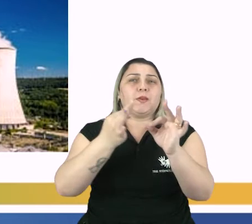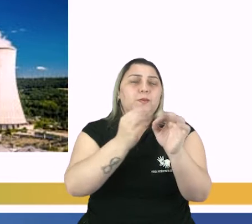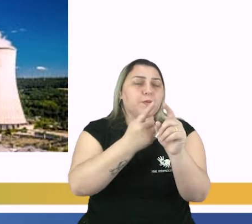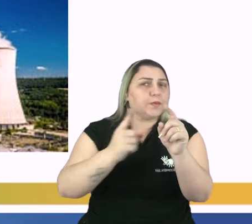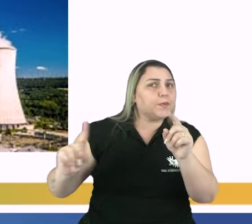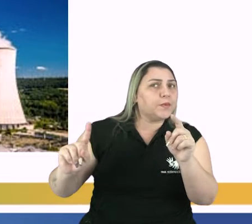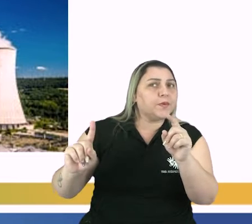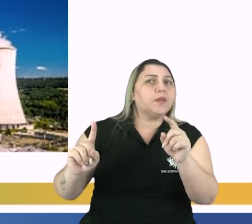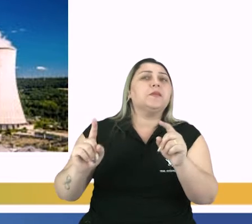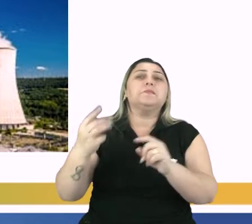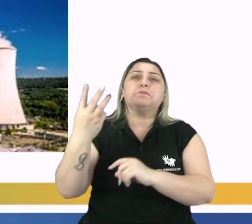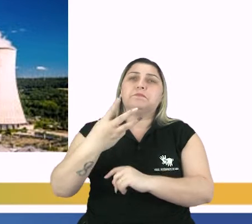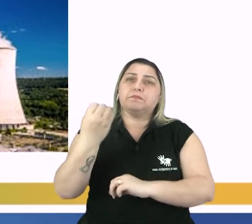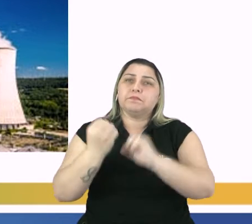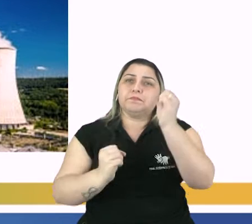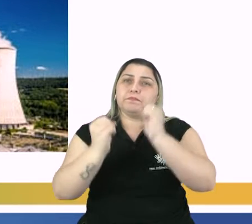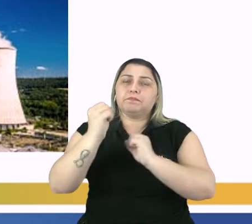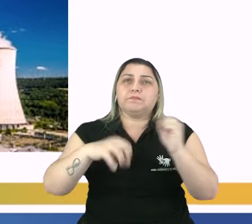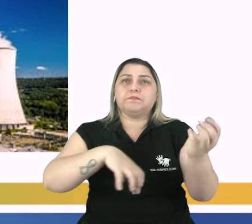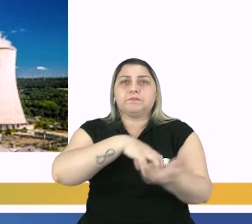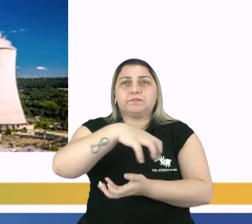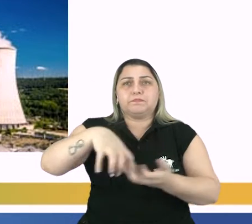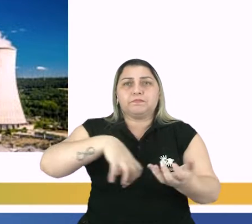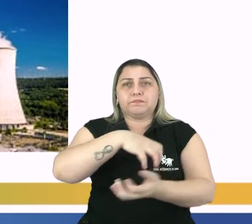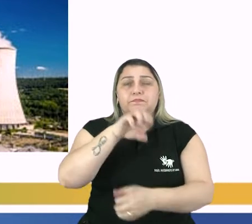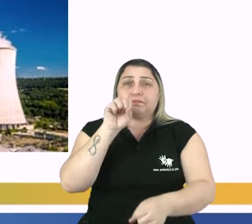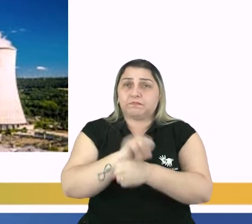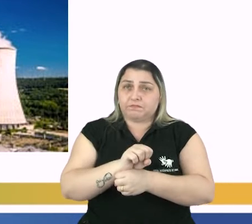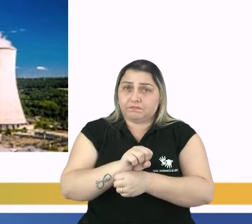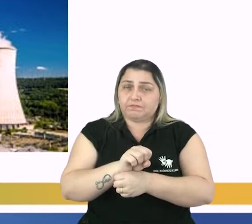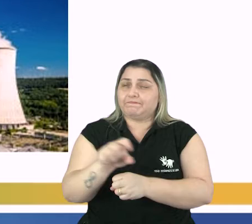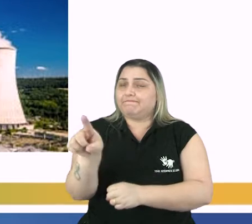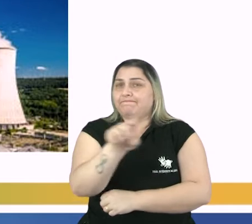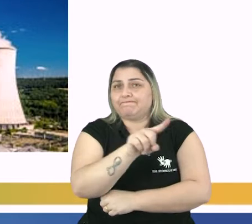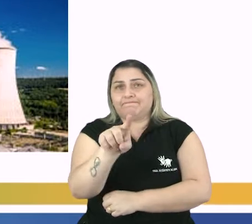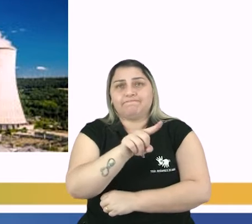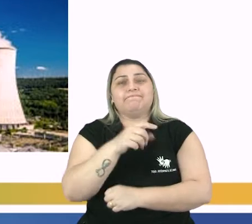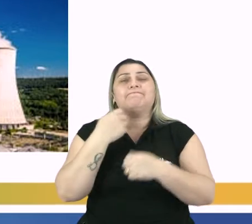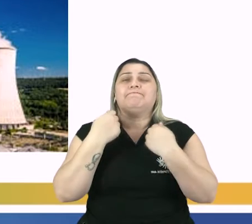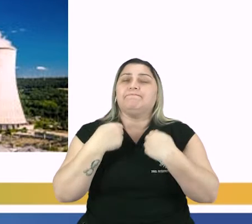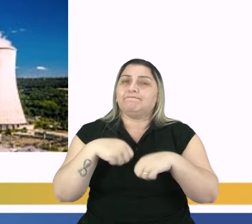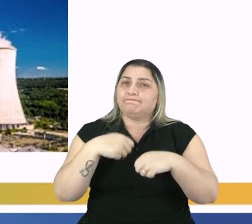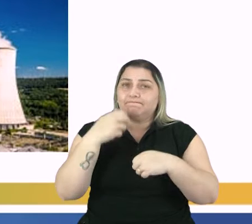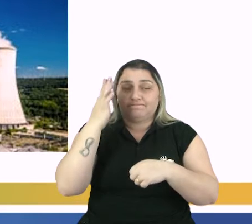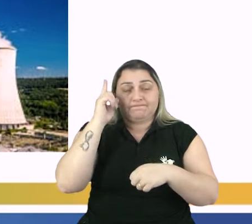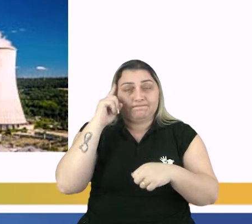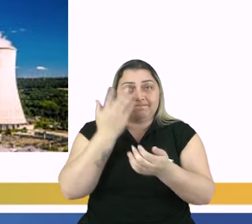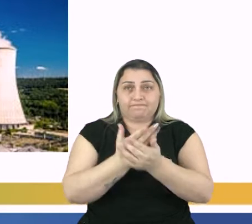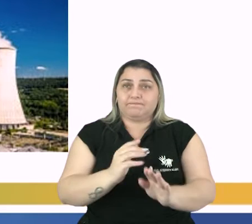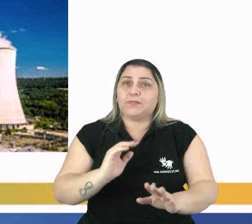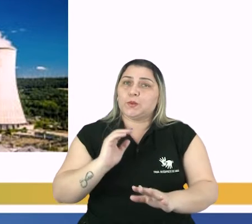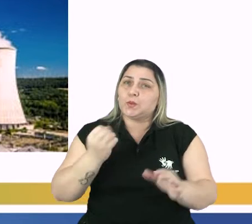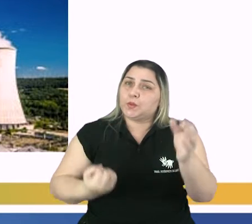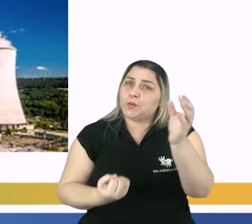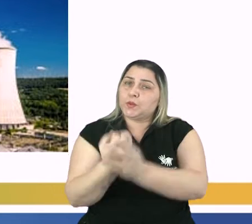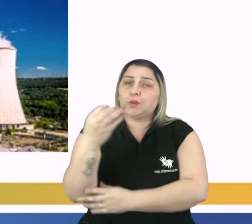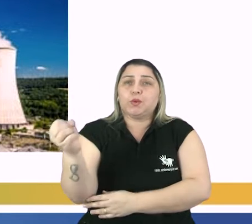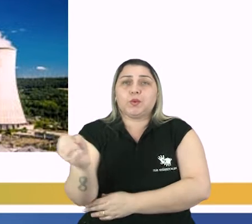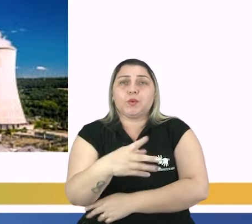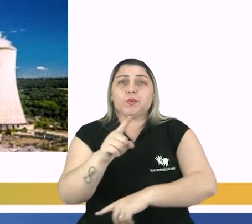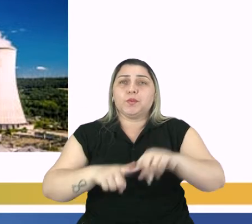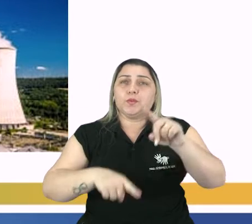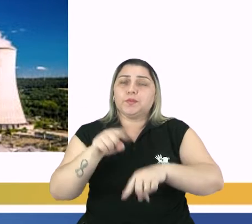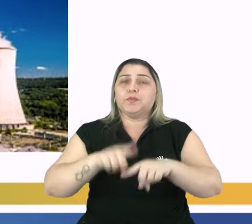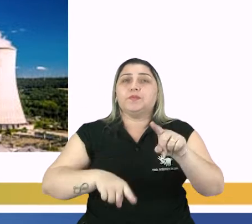tudo graças à terceira Revolução Industrial. E parou por aí? Não, a gente pensa que acabou. Cada dia está surgindo novos produtos no